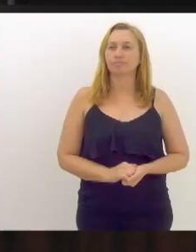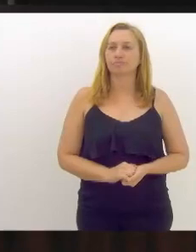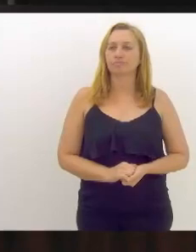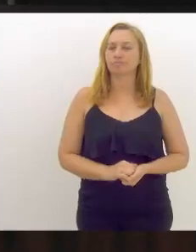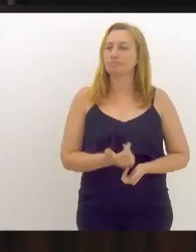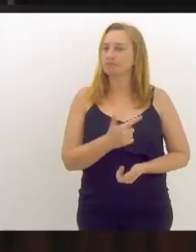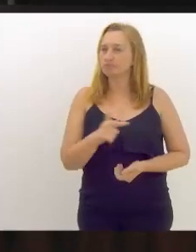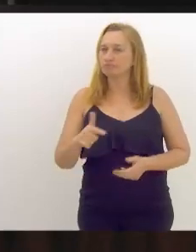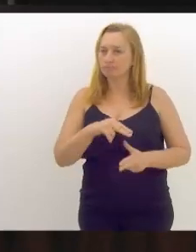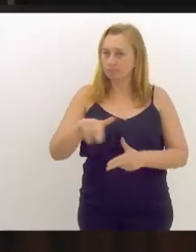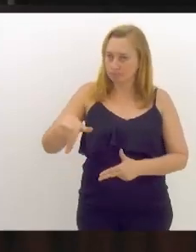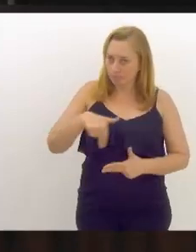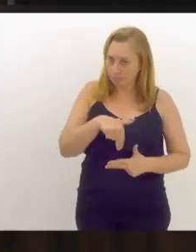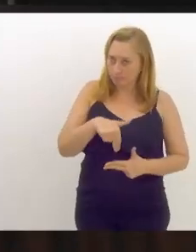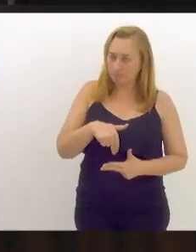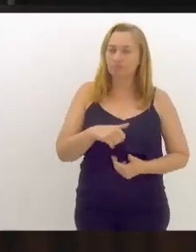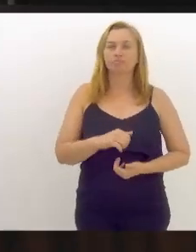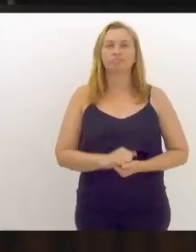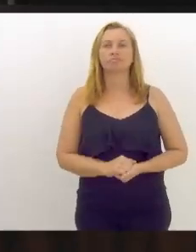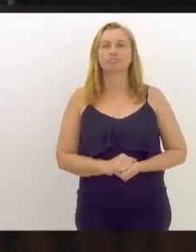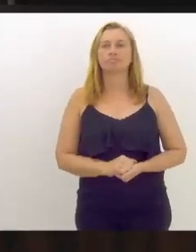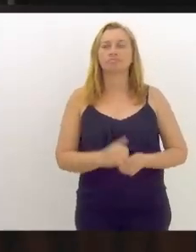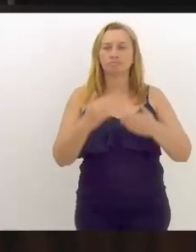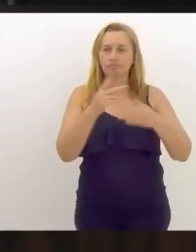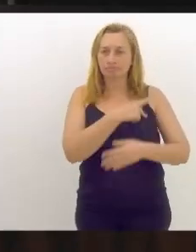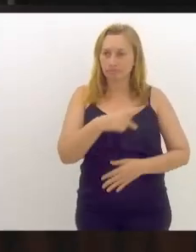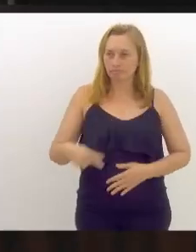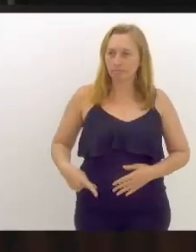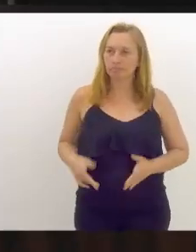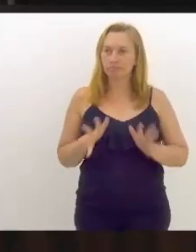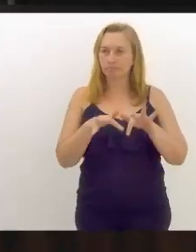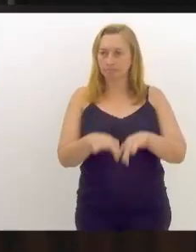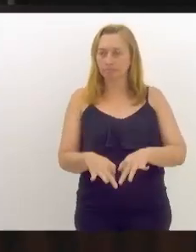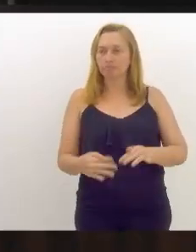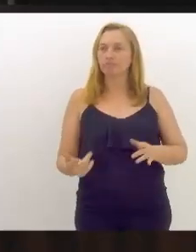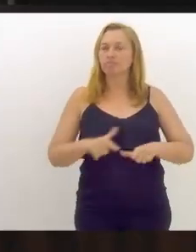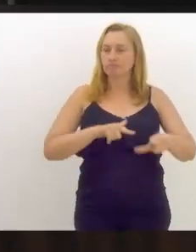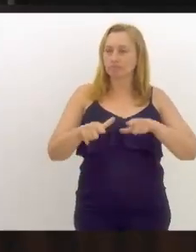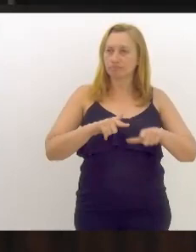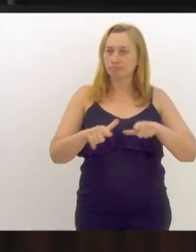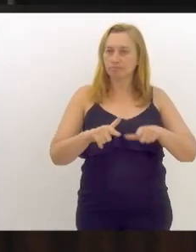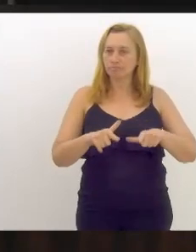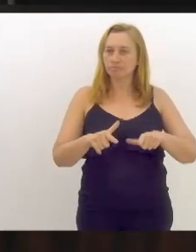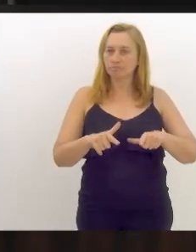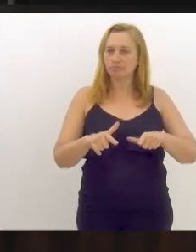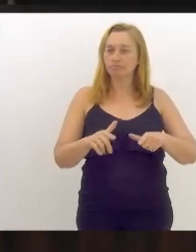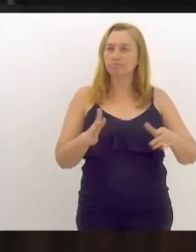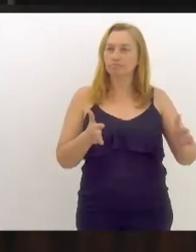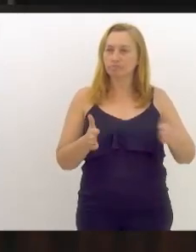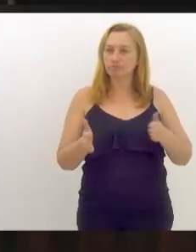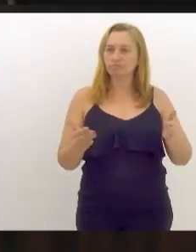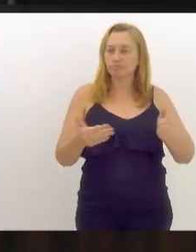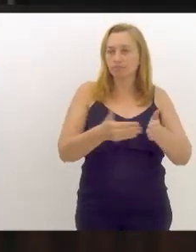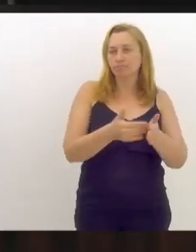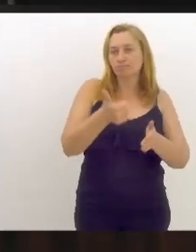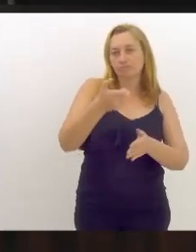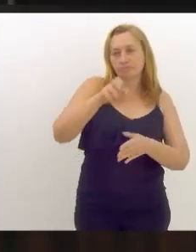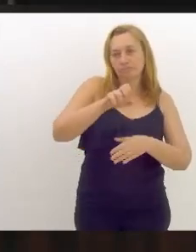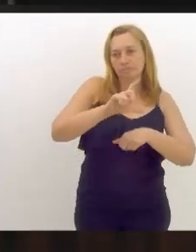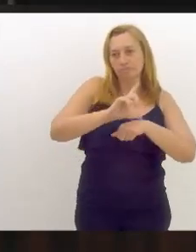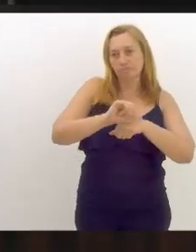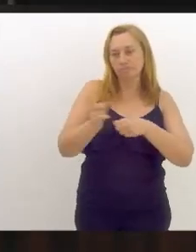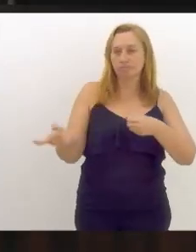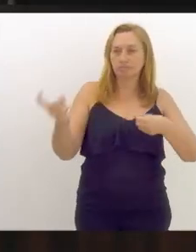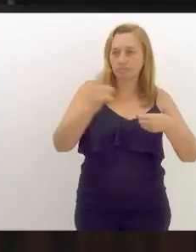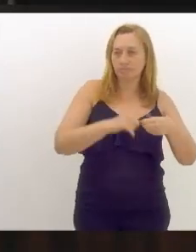Não havendo mais oradores inscritos, a presidência suspende os trabalhos dessa sessão até às 15 horas,